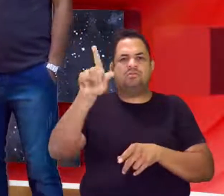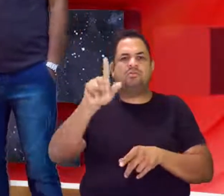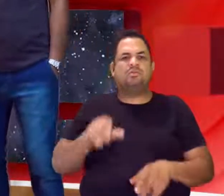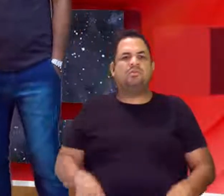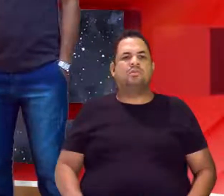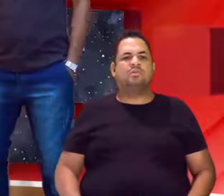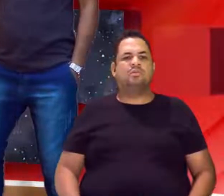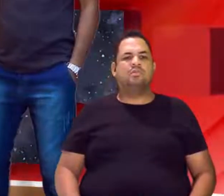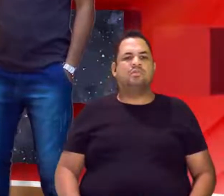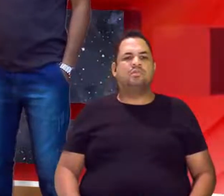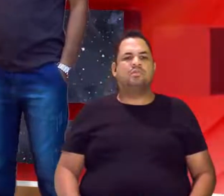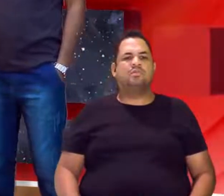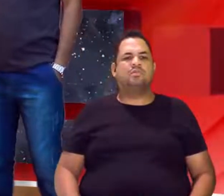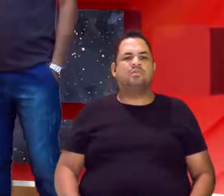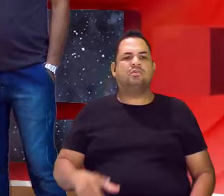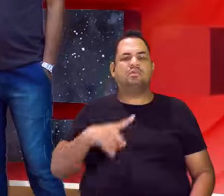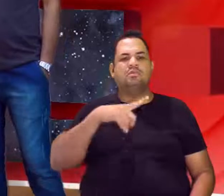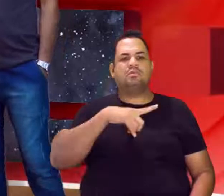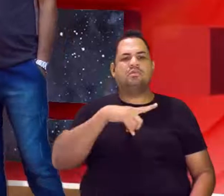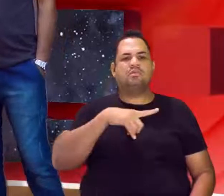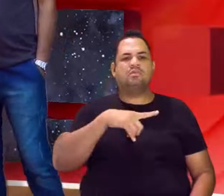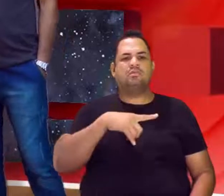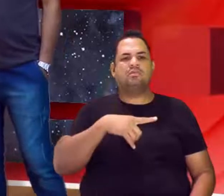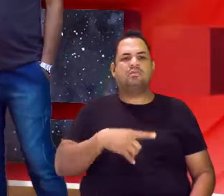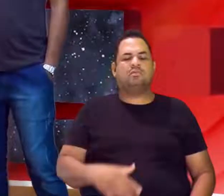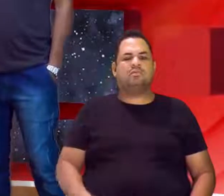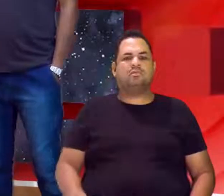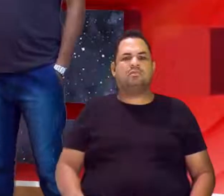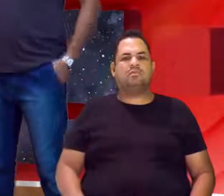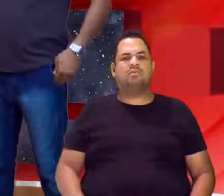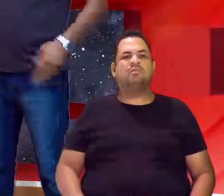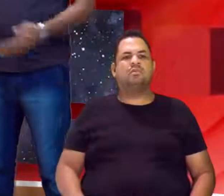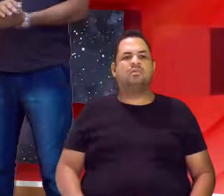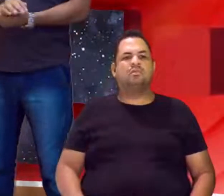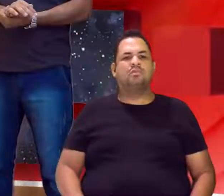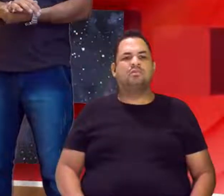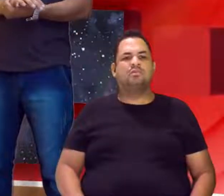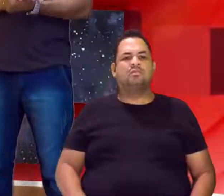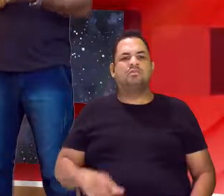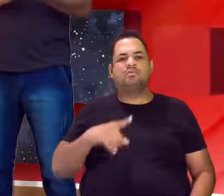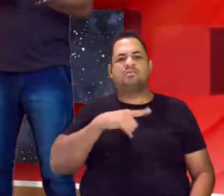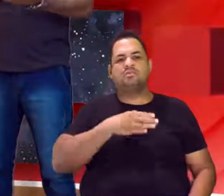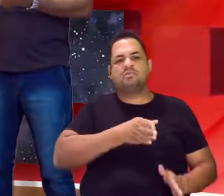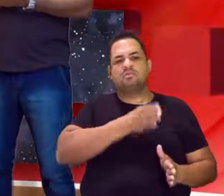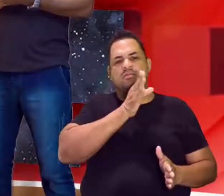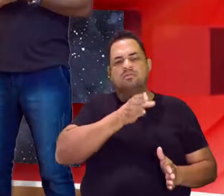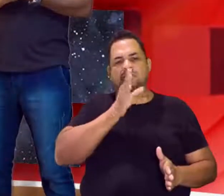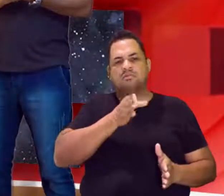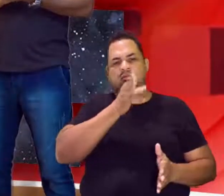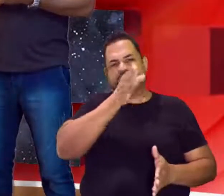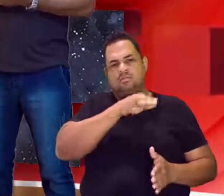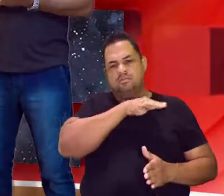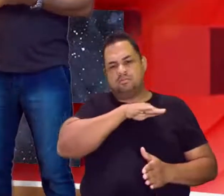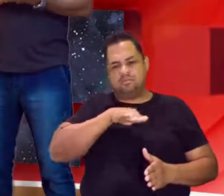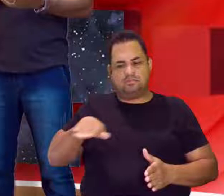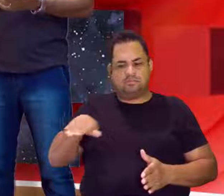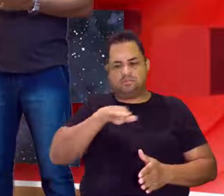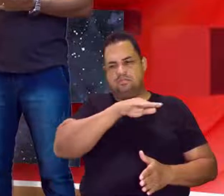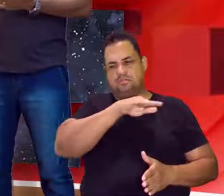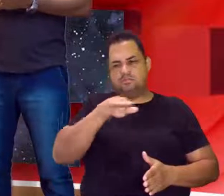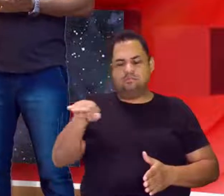ó. Olha lá, a gente tem o gráfico de colunas, ou barras, né? Isso. Existe o de colunas verticais e de